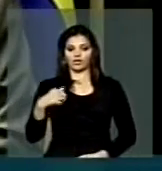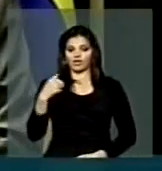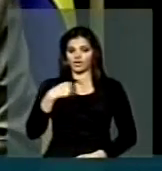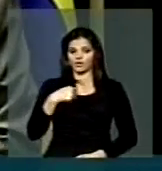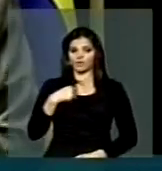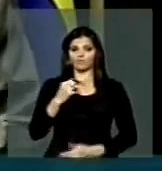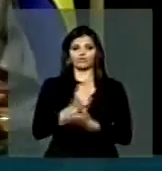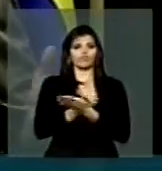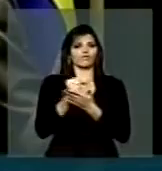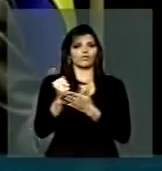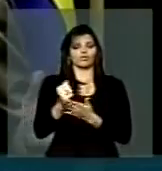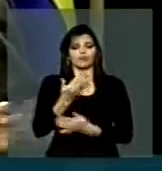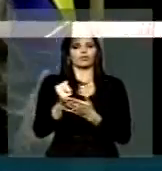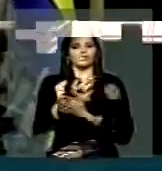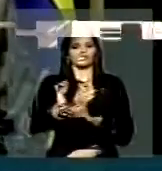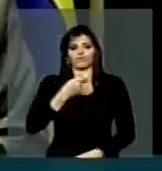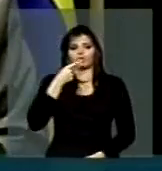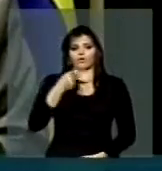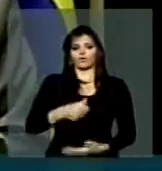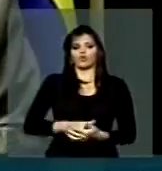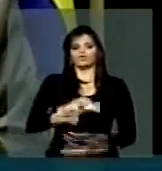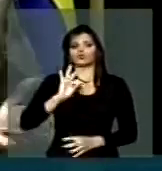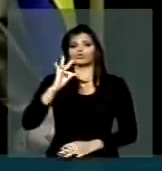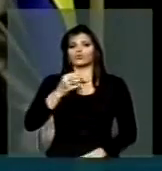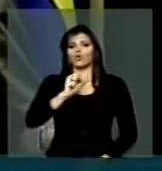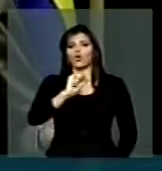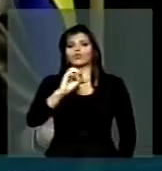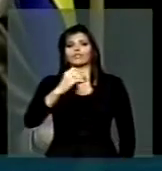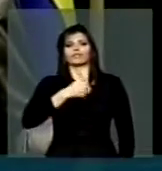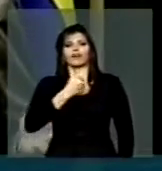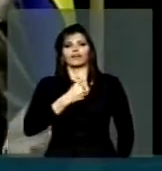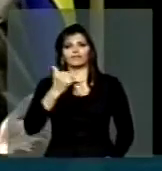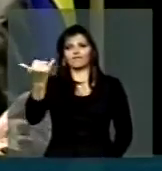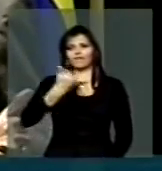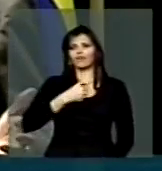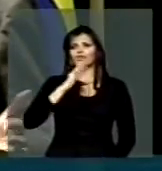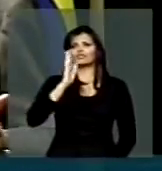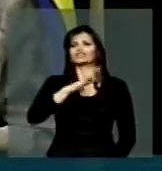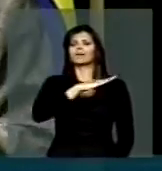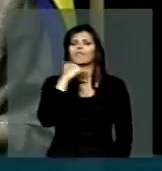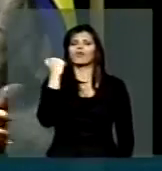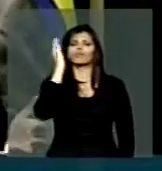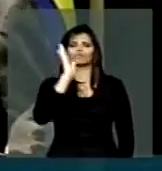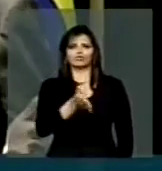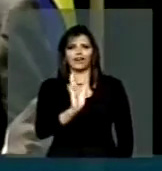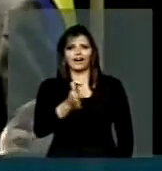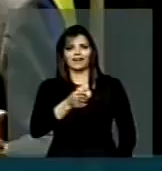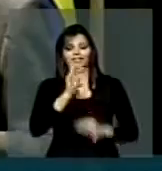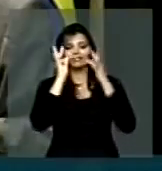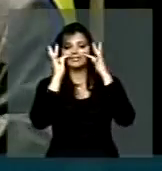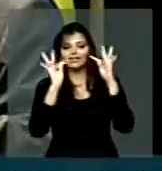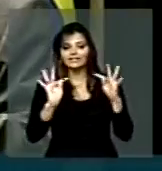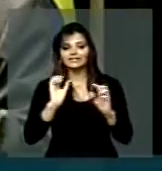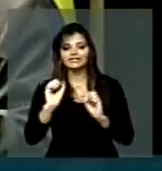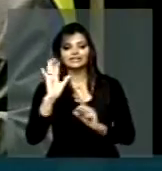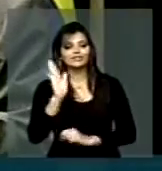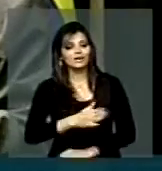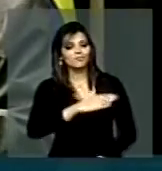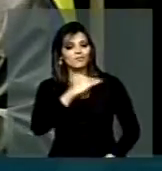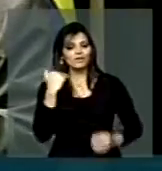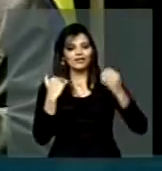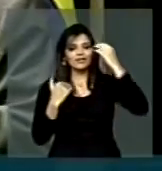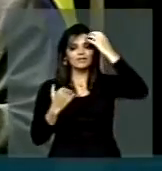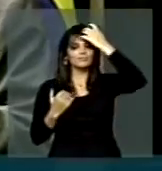Outro dia, conversando com amigos meus, são todos octogenários. E nós morremos, gente. Nós somos testemunhas, mas